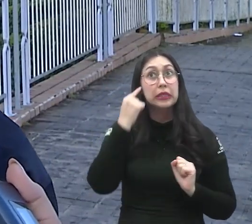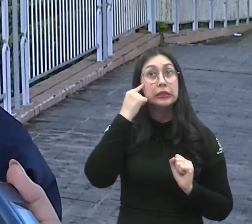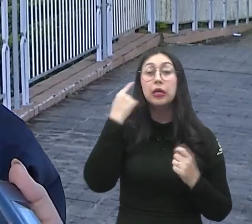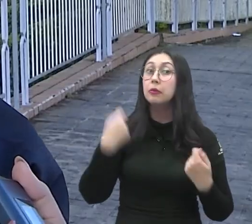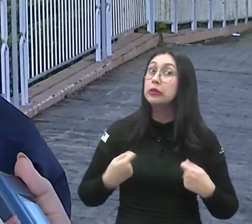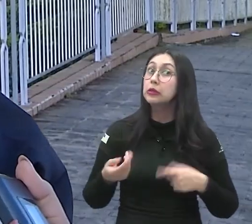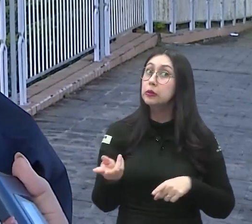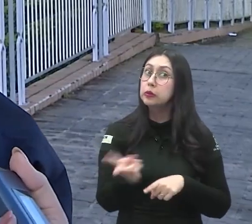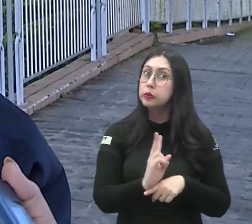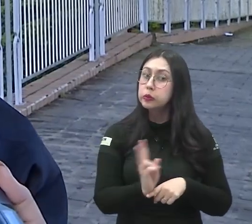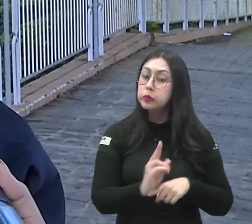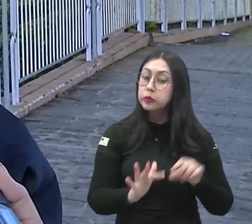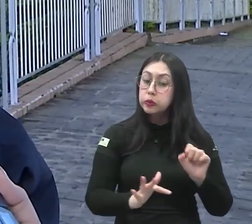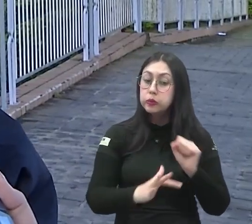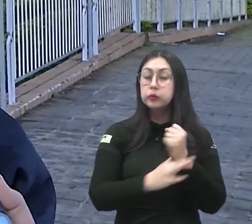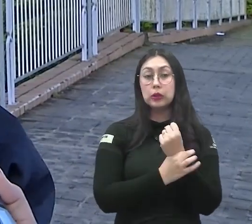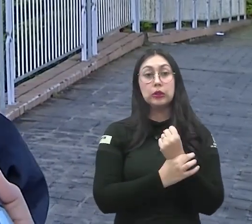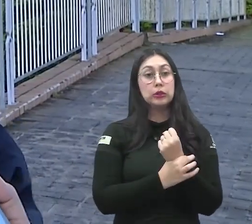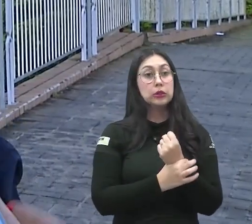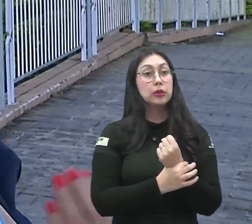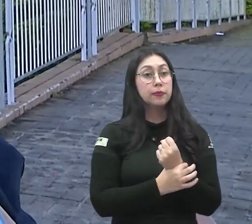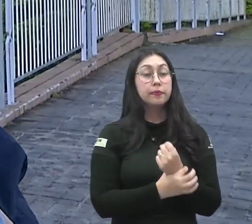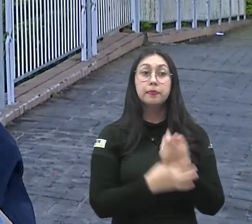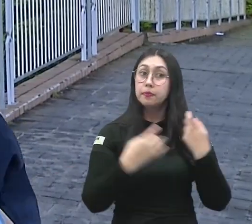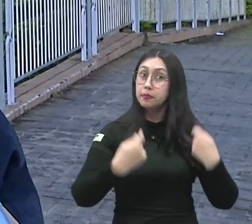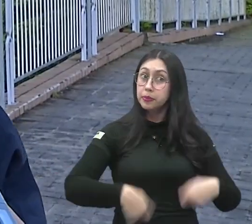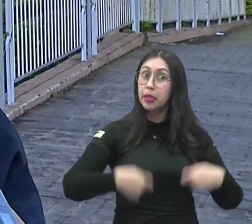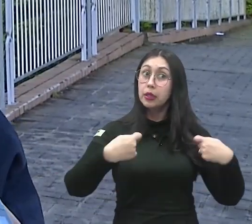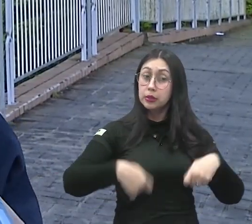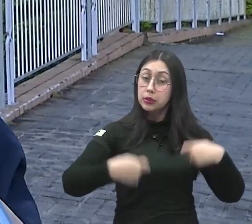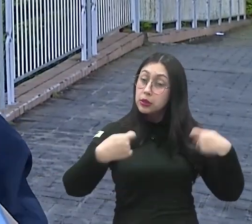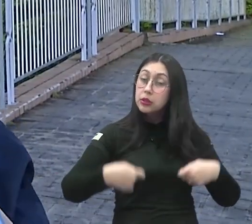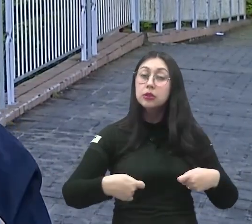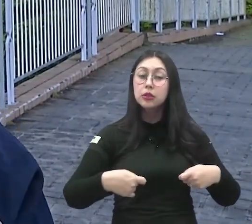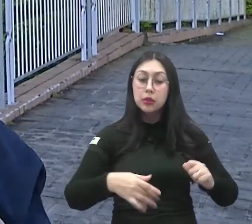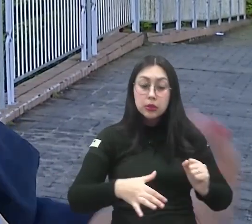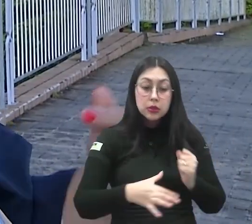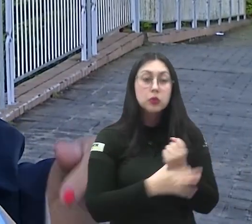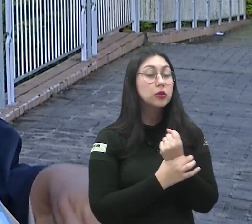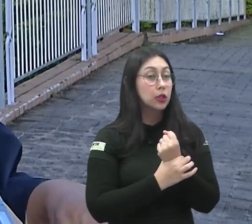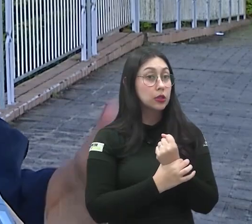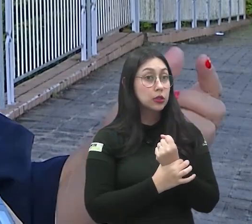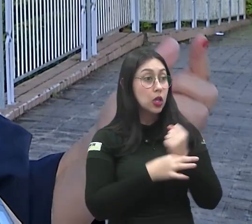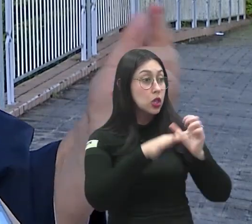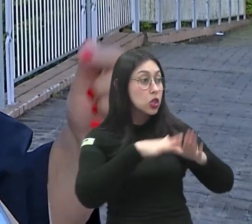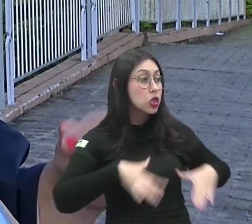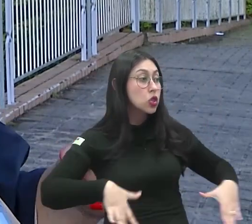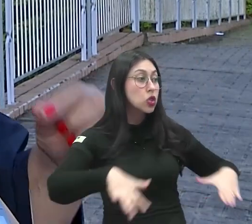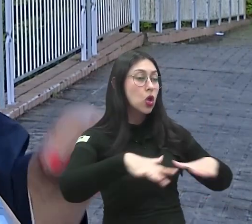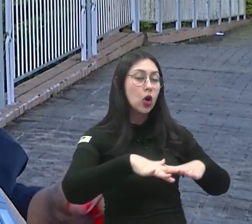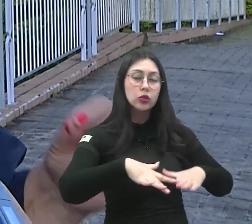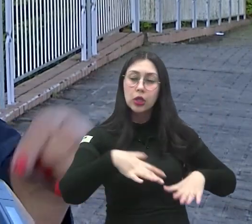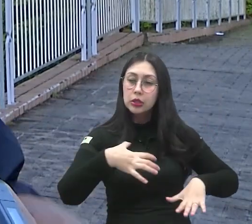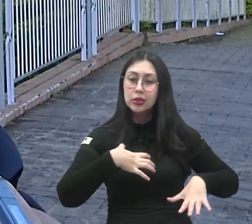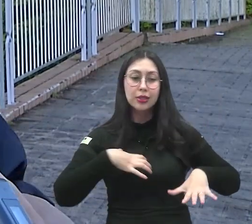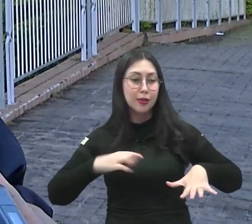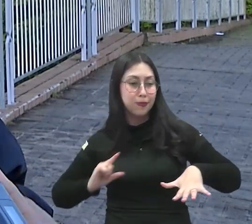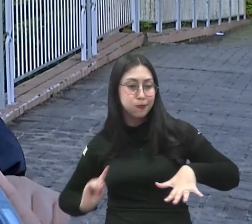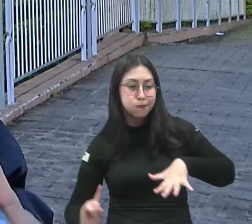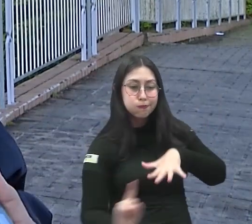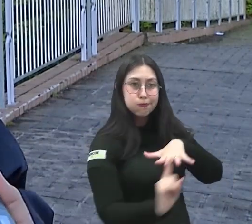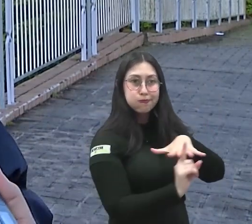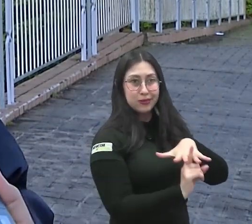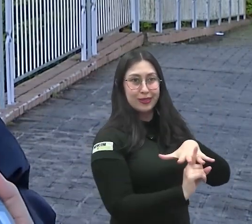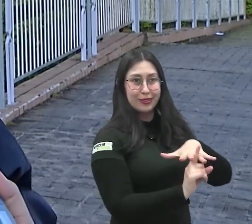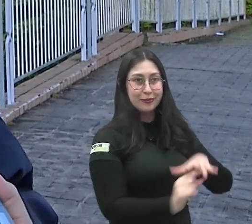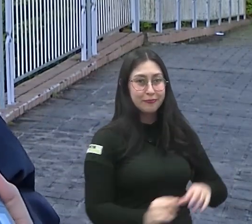da segurança pública, né? Eu preciso que isso aconteça e que todos se sintam incluídos